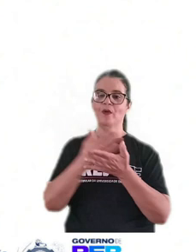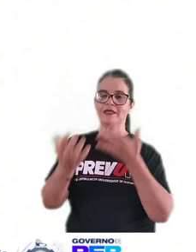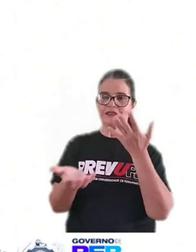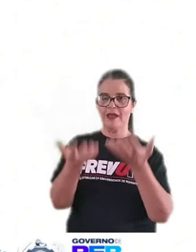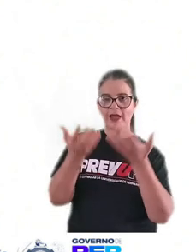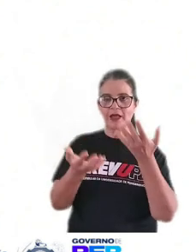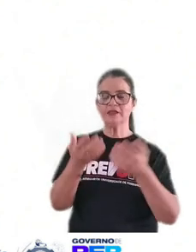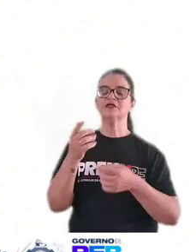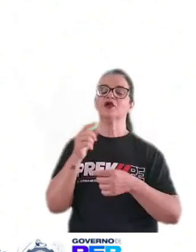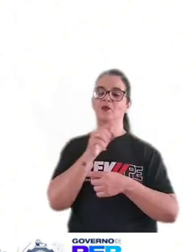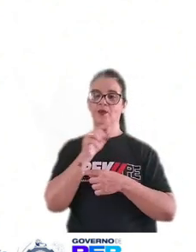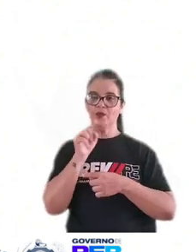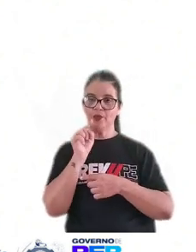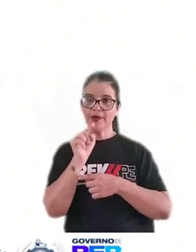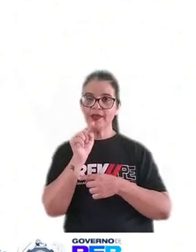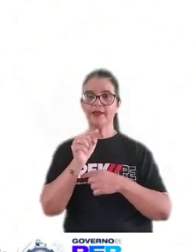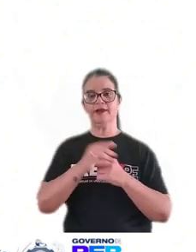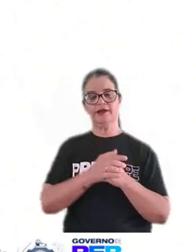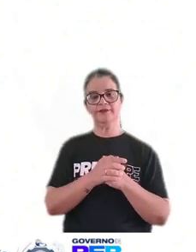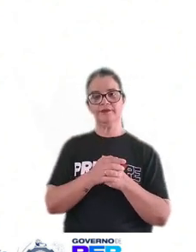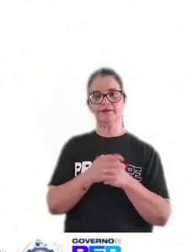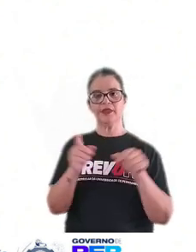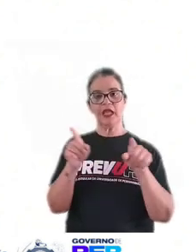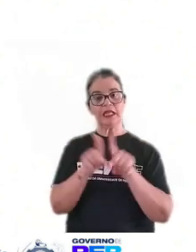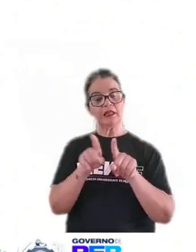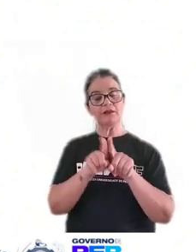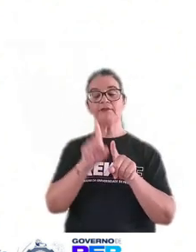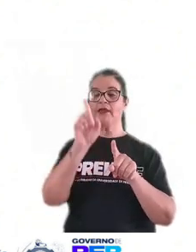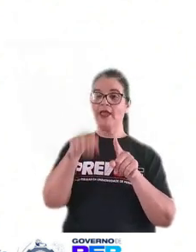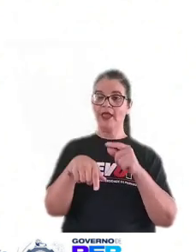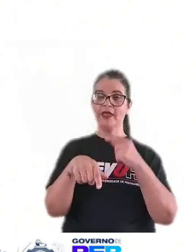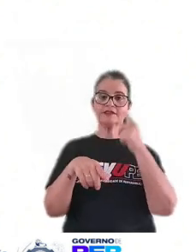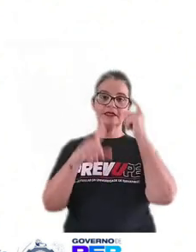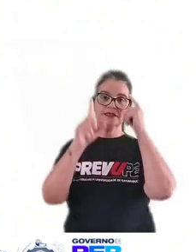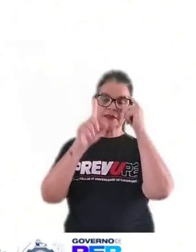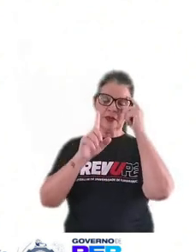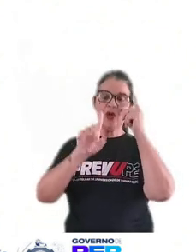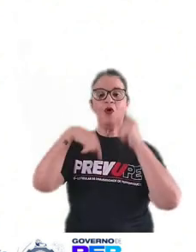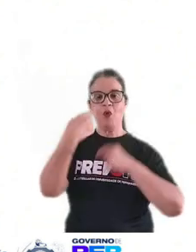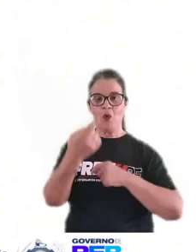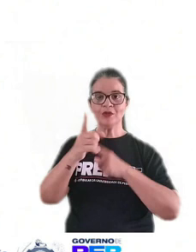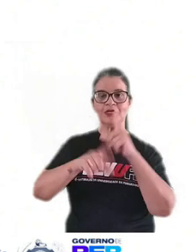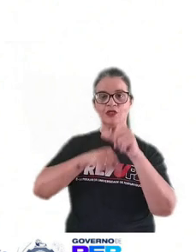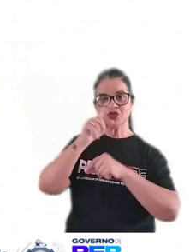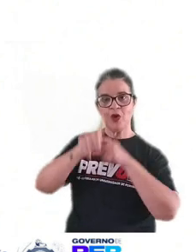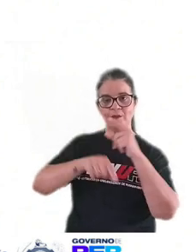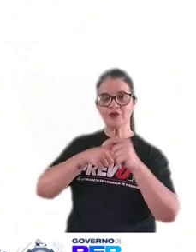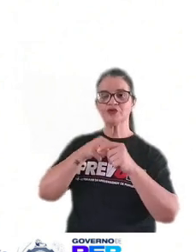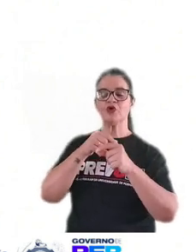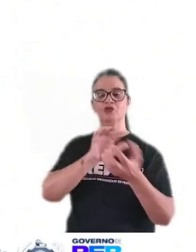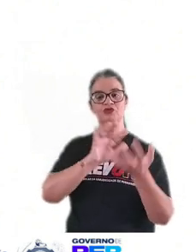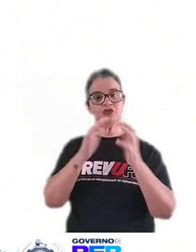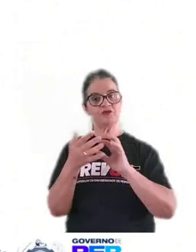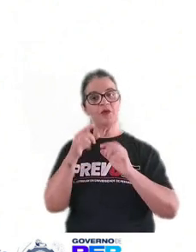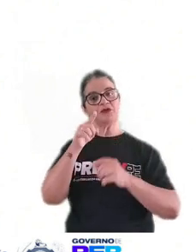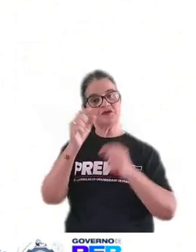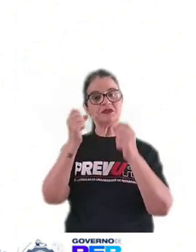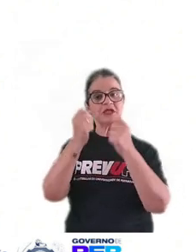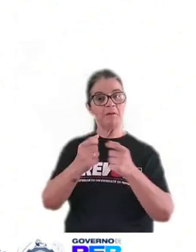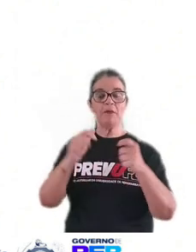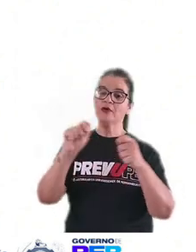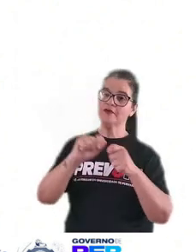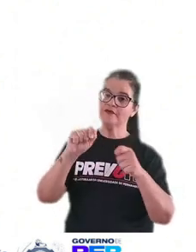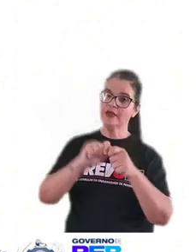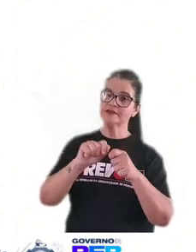começar balanceando por ele tá e essas são outras opções que você